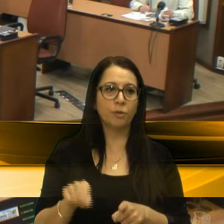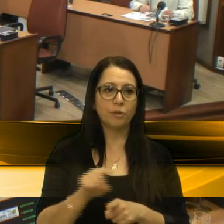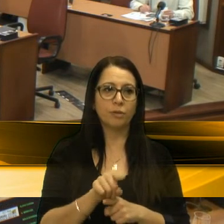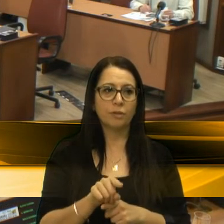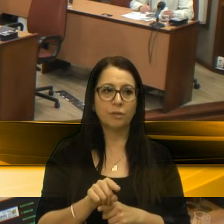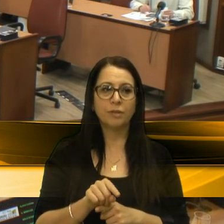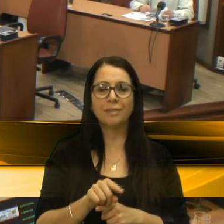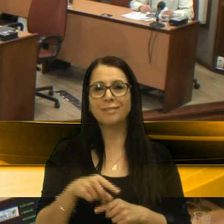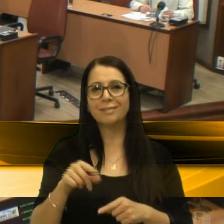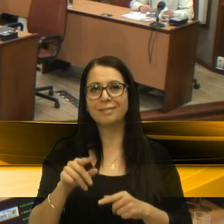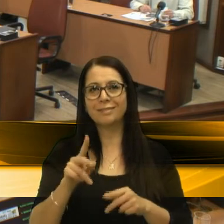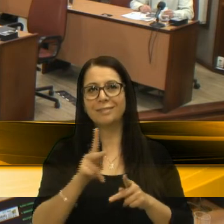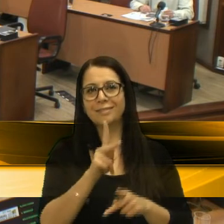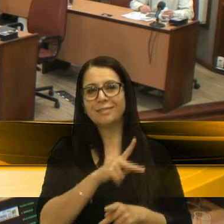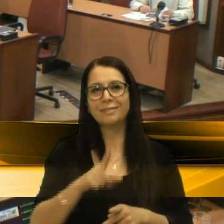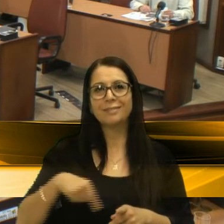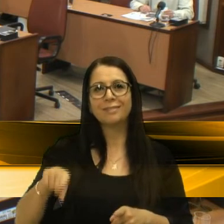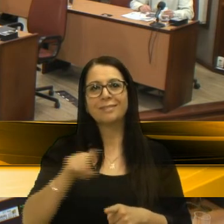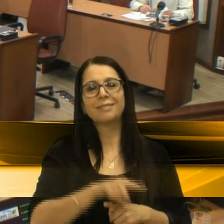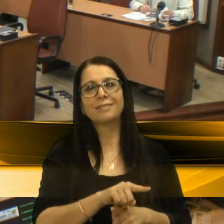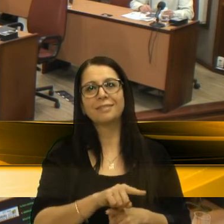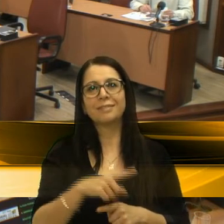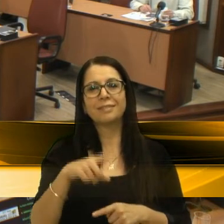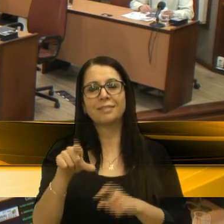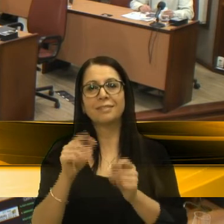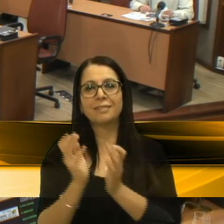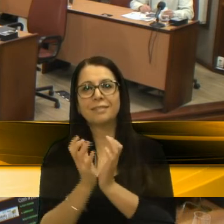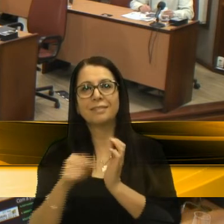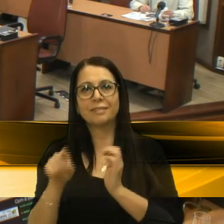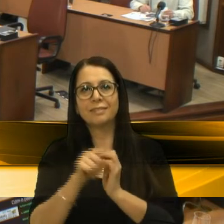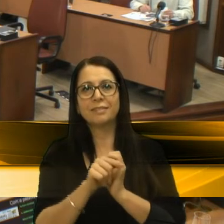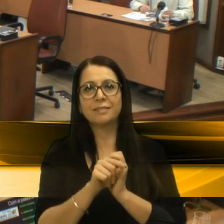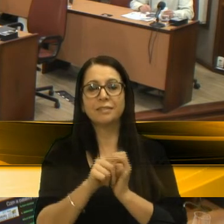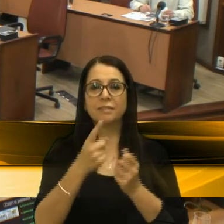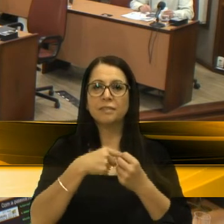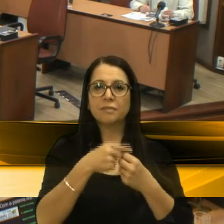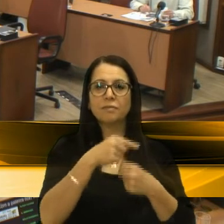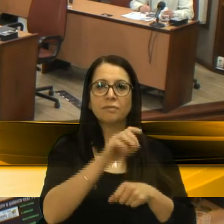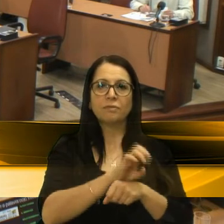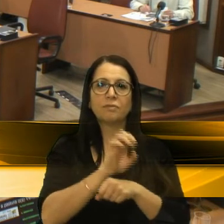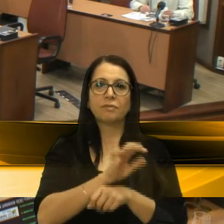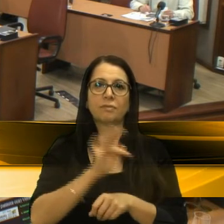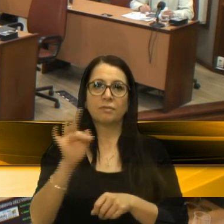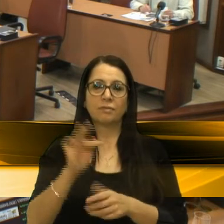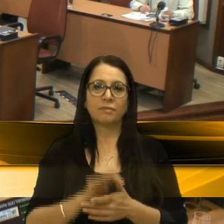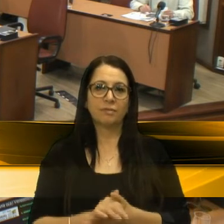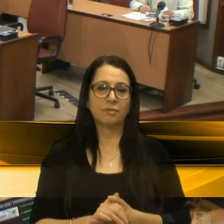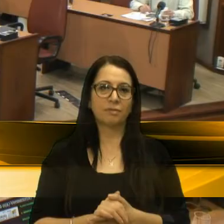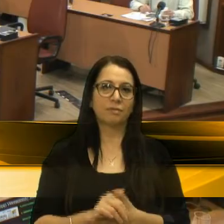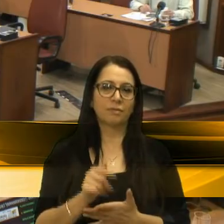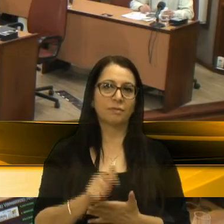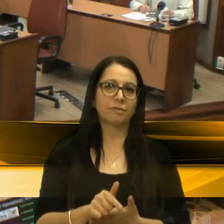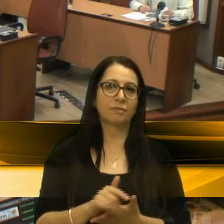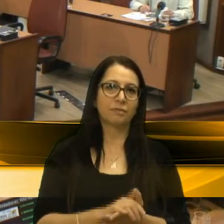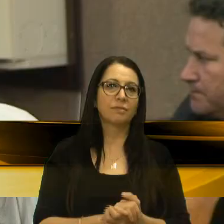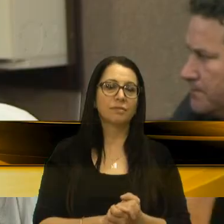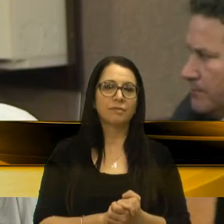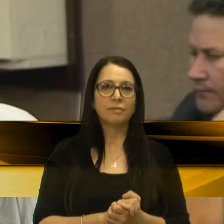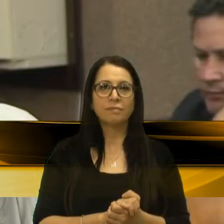privilégio. Eu concordo plenamente, tem muitas categorias de servidores a nível municipal, estadual e federal que tem muitos